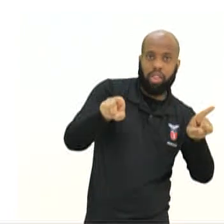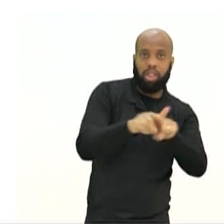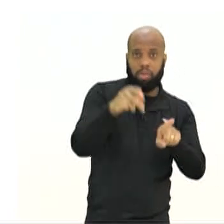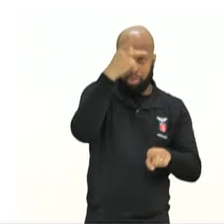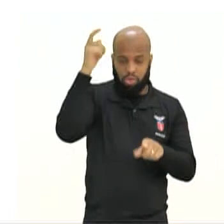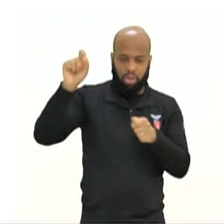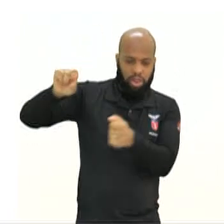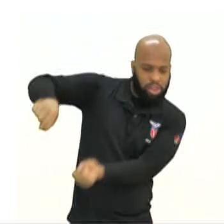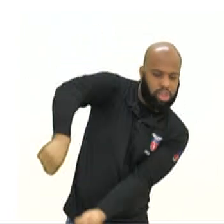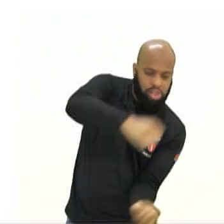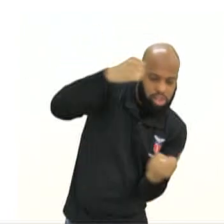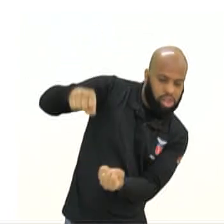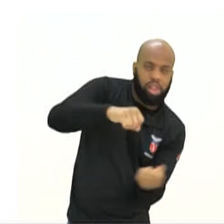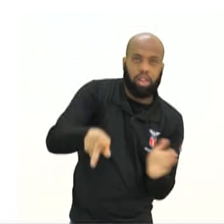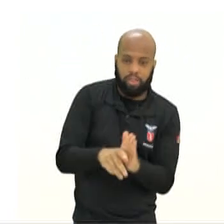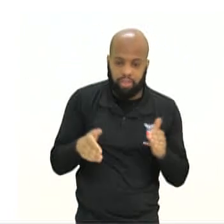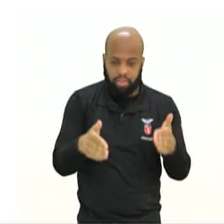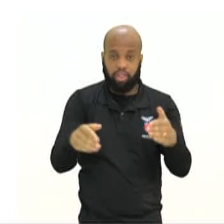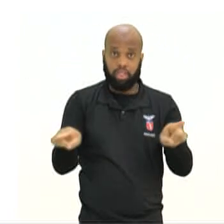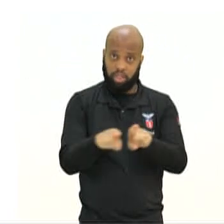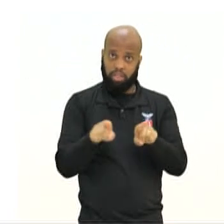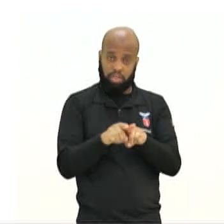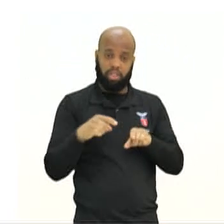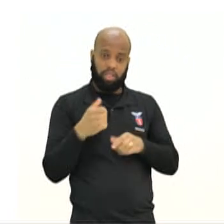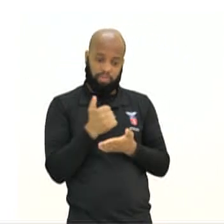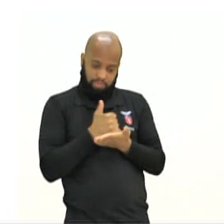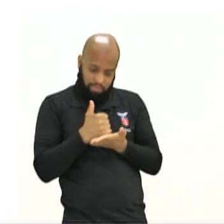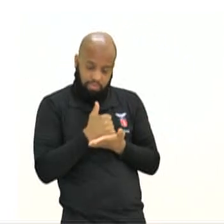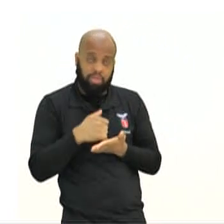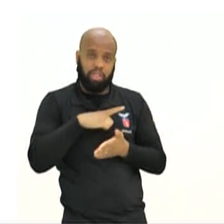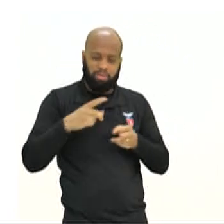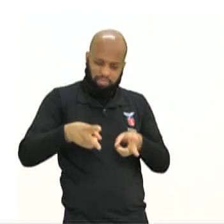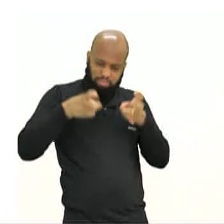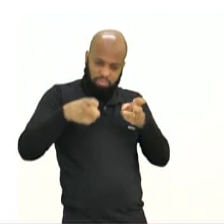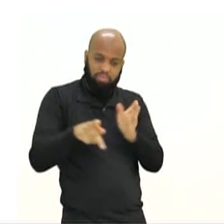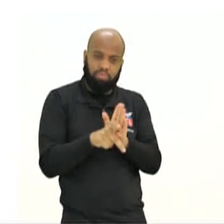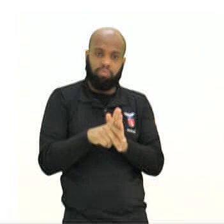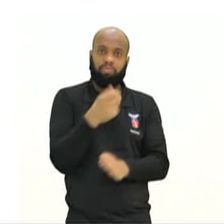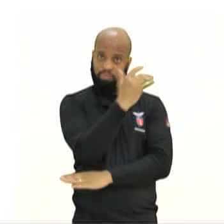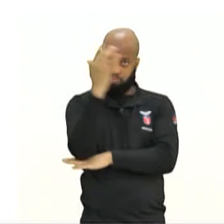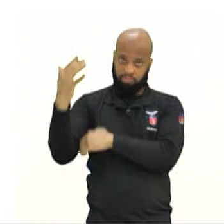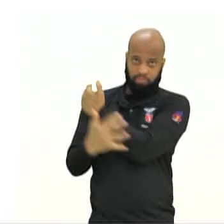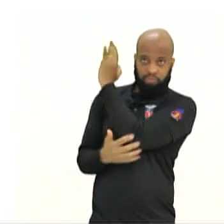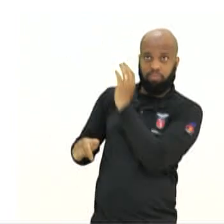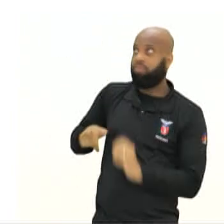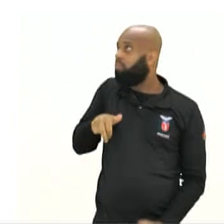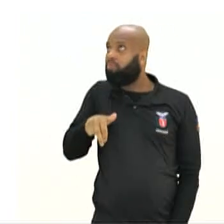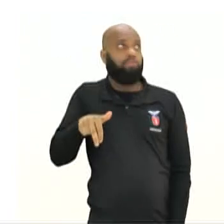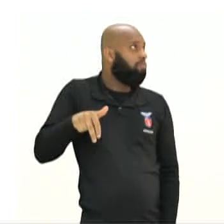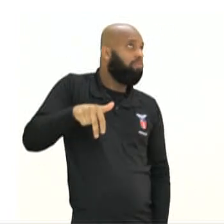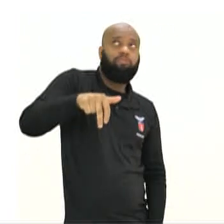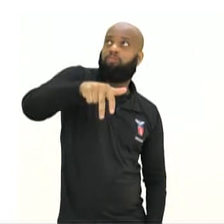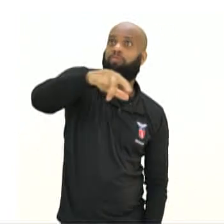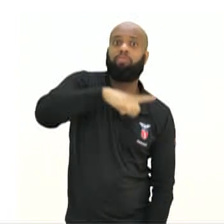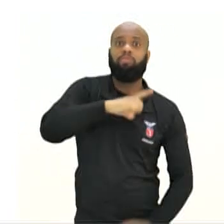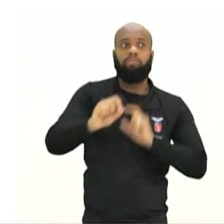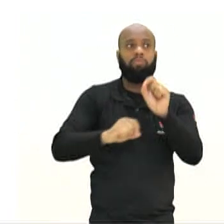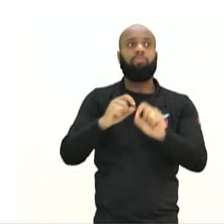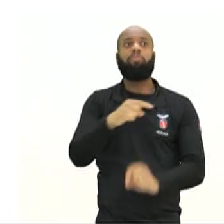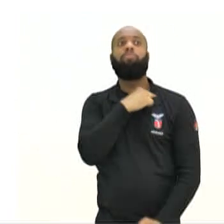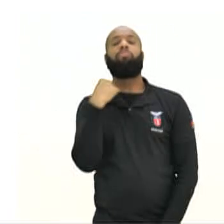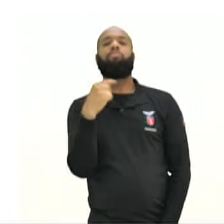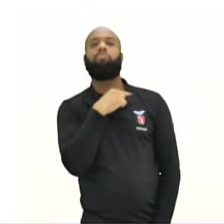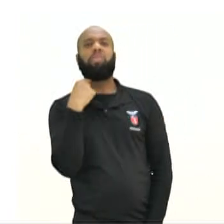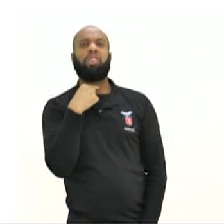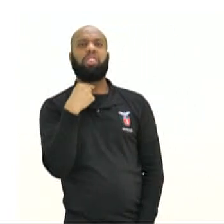ao farmacêutico. Nota, ao vagar pela zona da mata, onde há muito verde, que a morte a ninguém